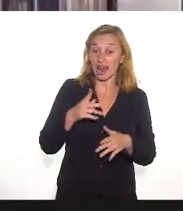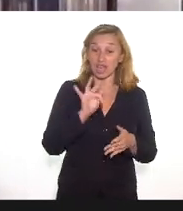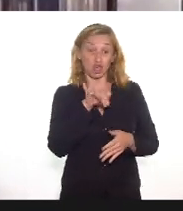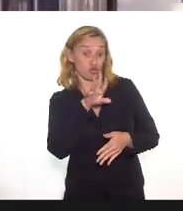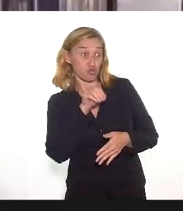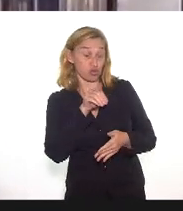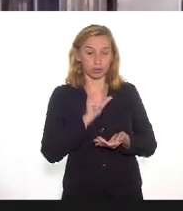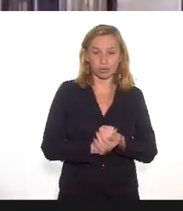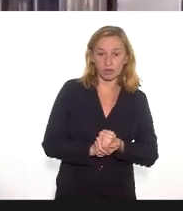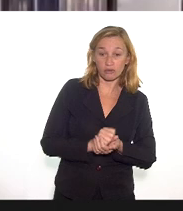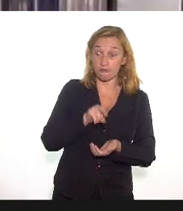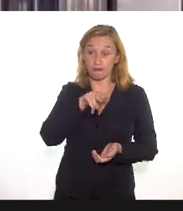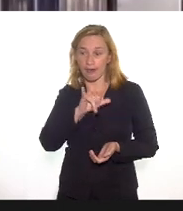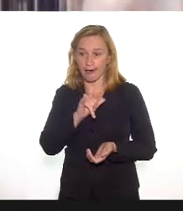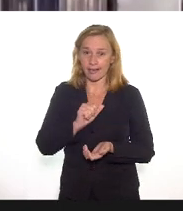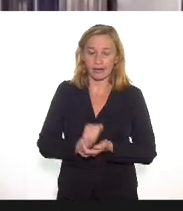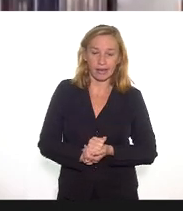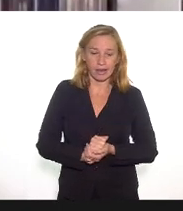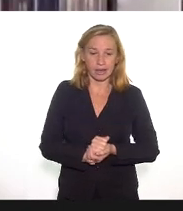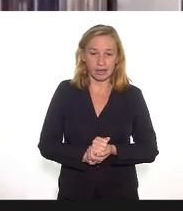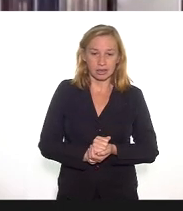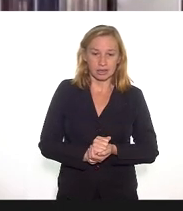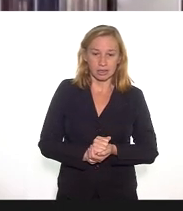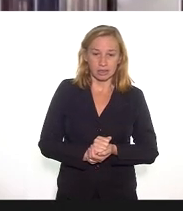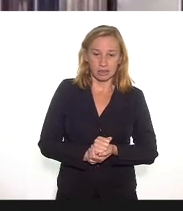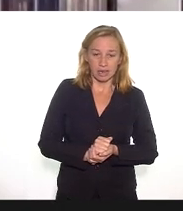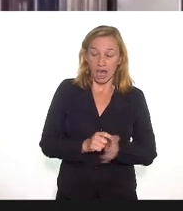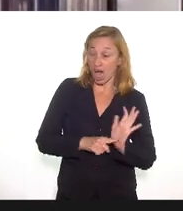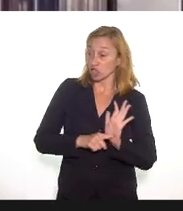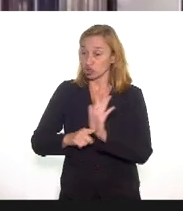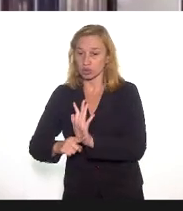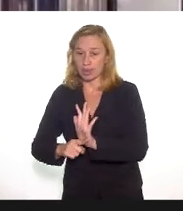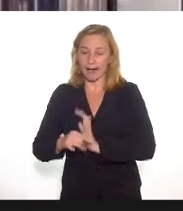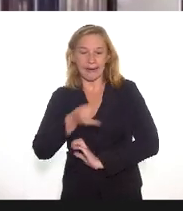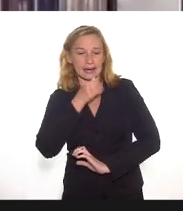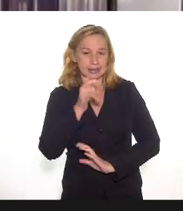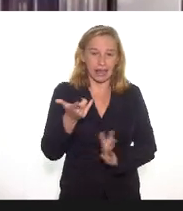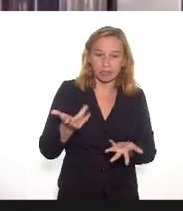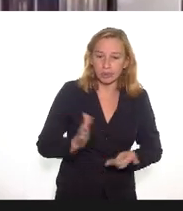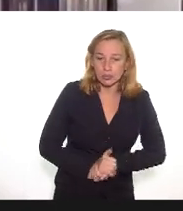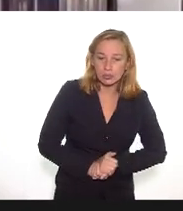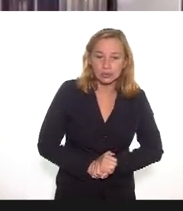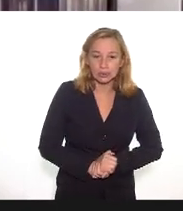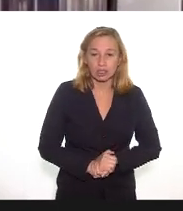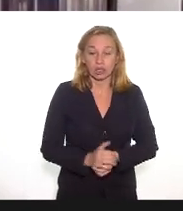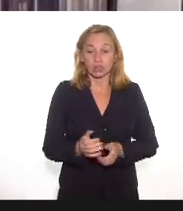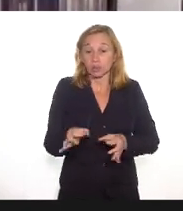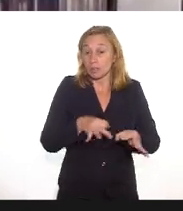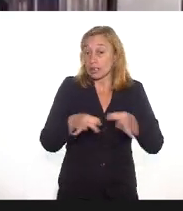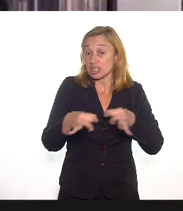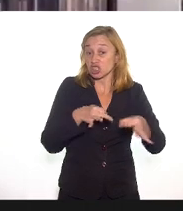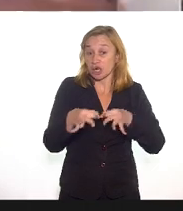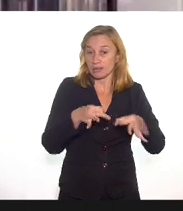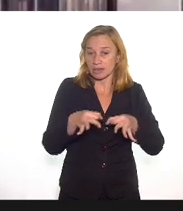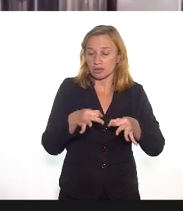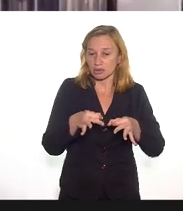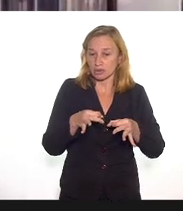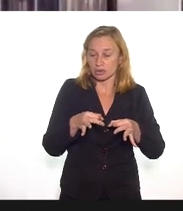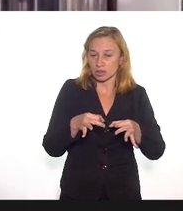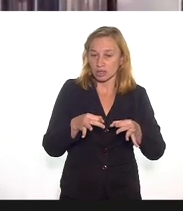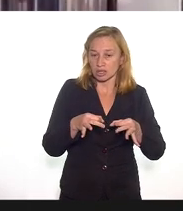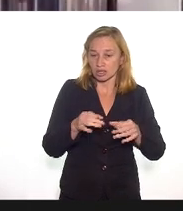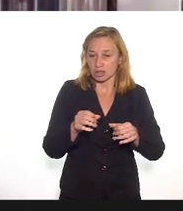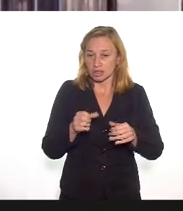fundo vai intervir, por exemplo, no planejamento, na execução de